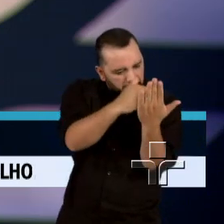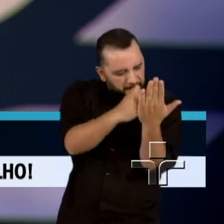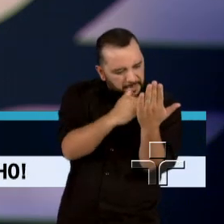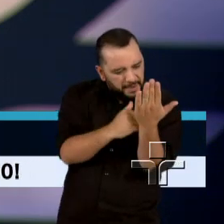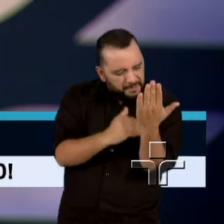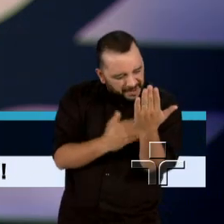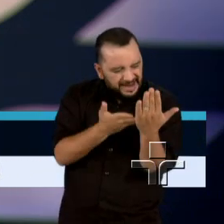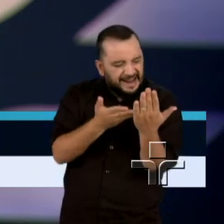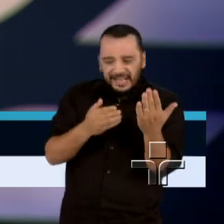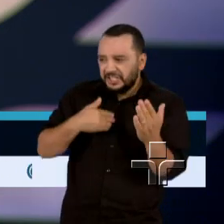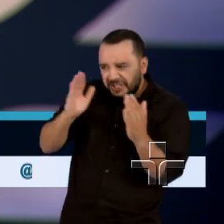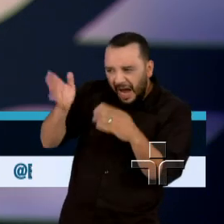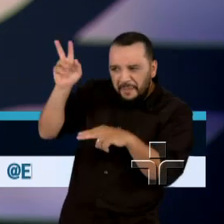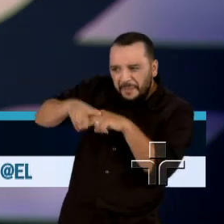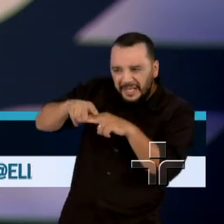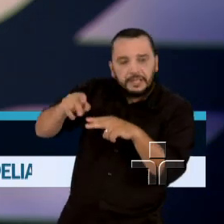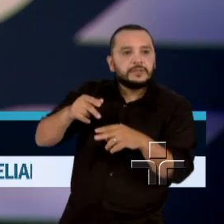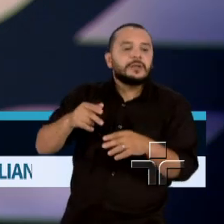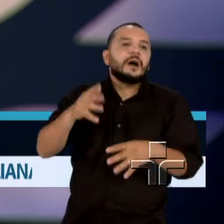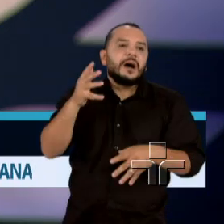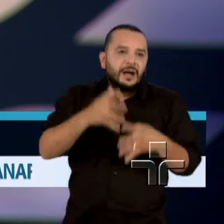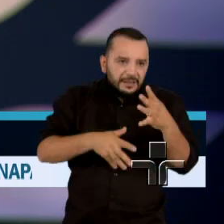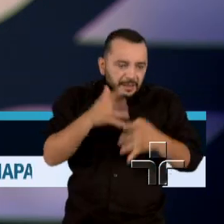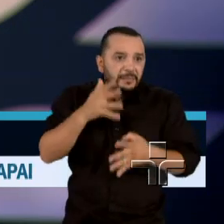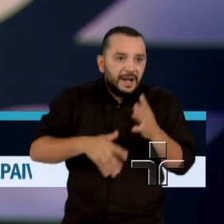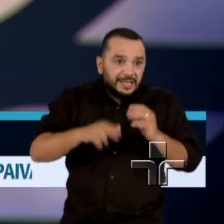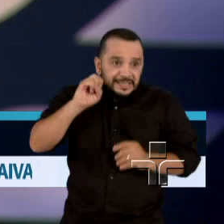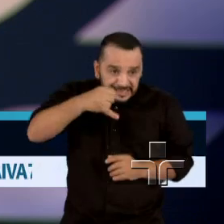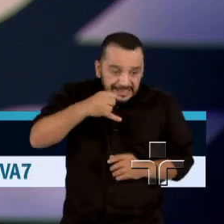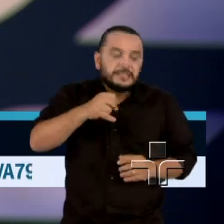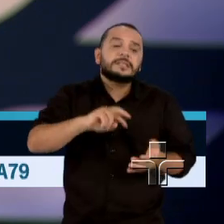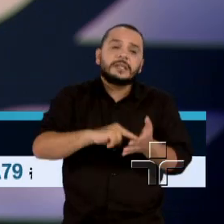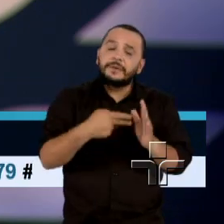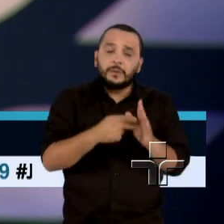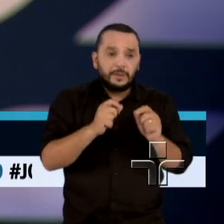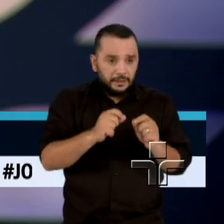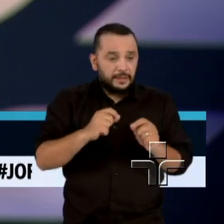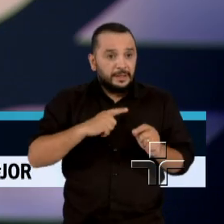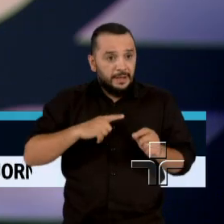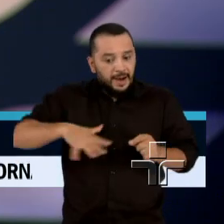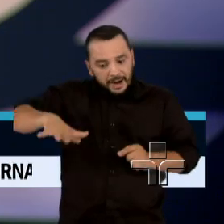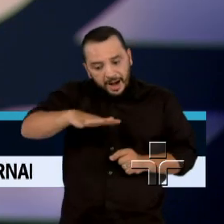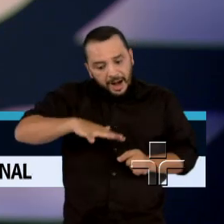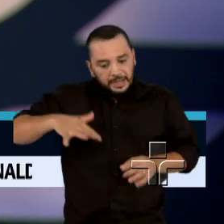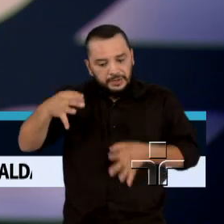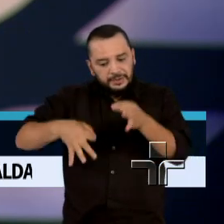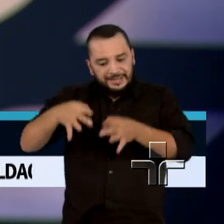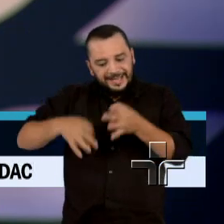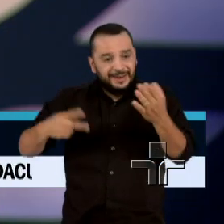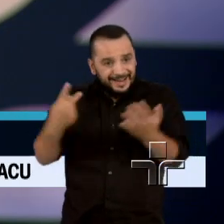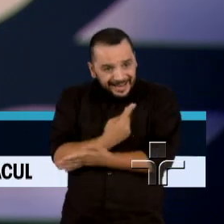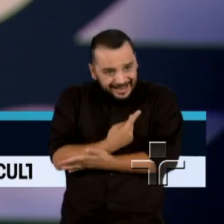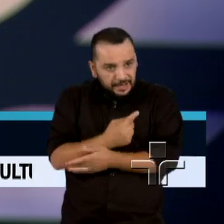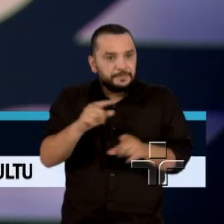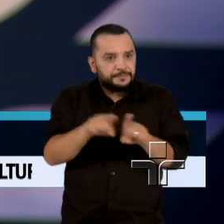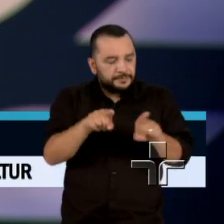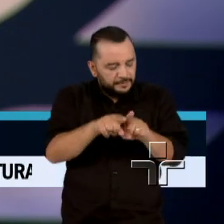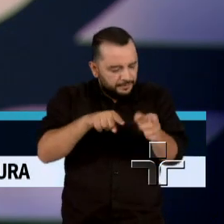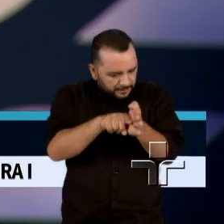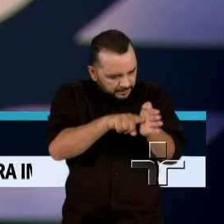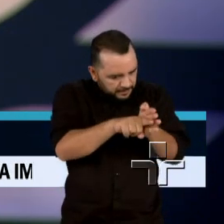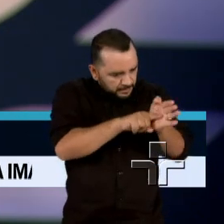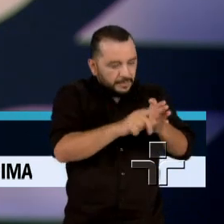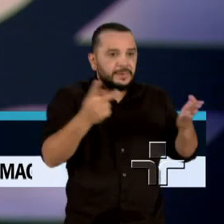vida dele é uma prova de que um erro judiciário ou uma investigação mal feita